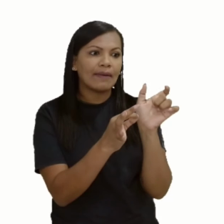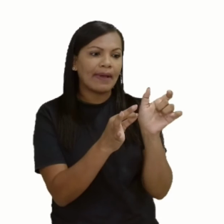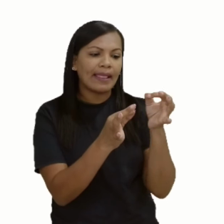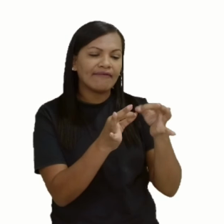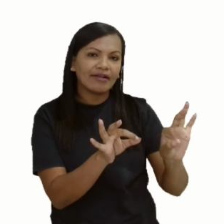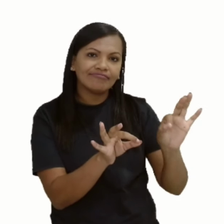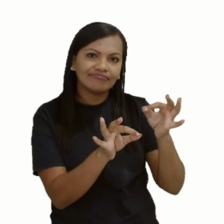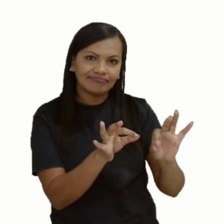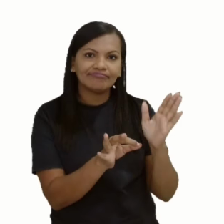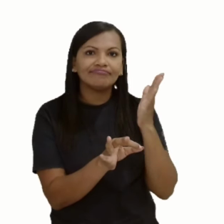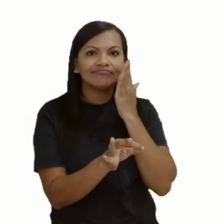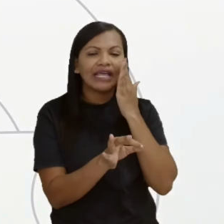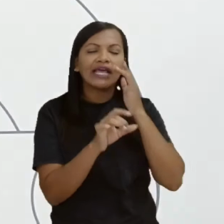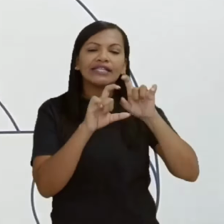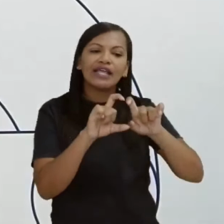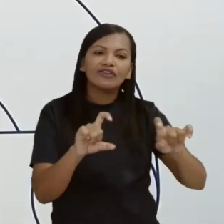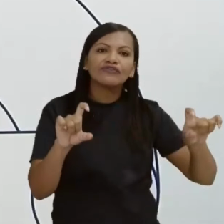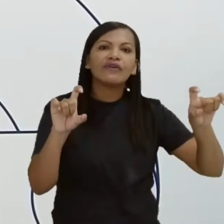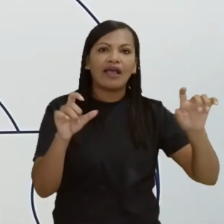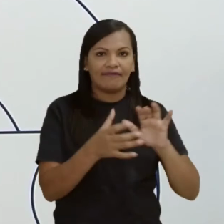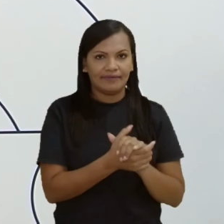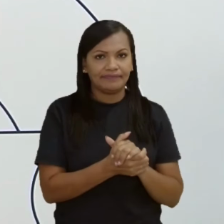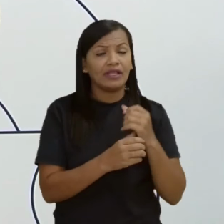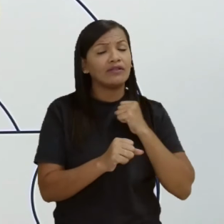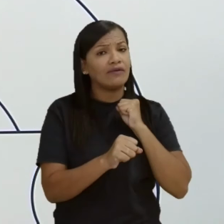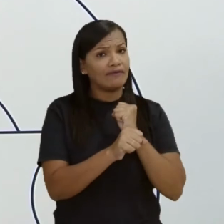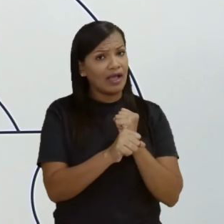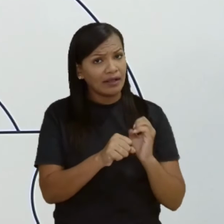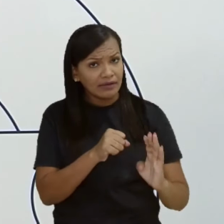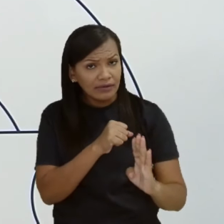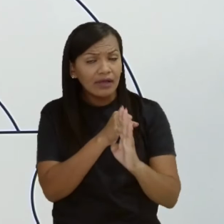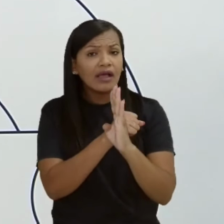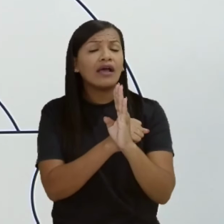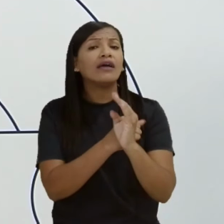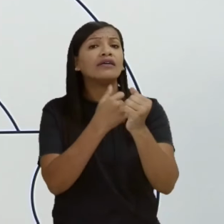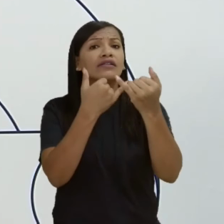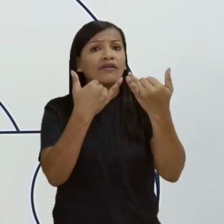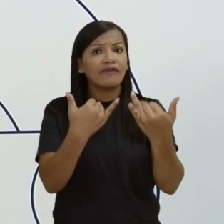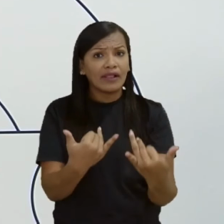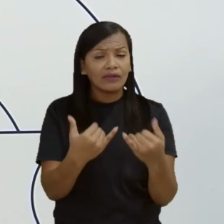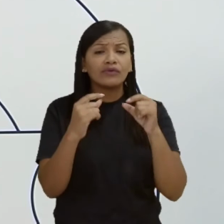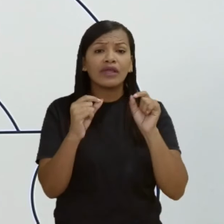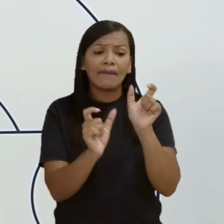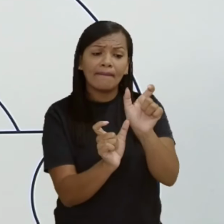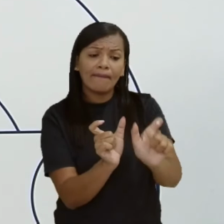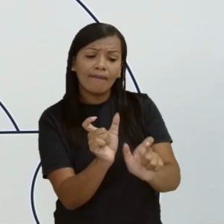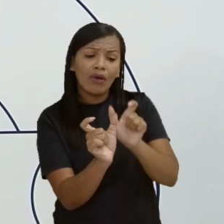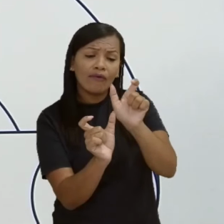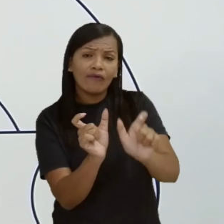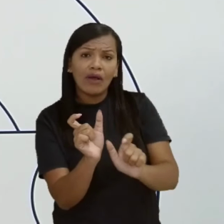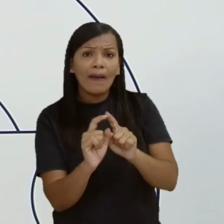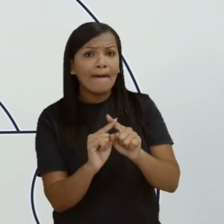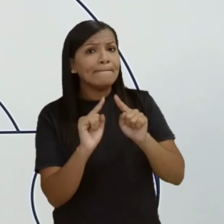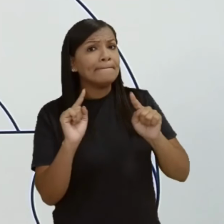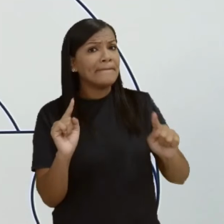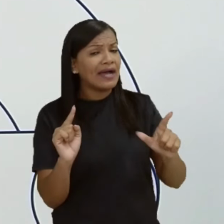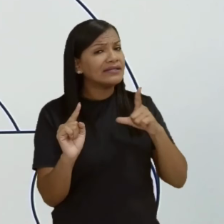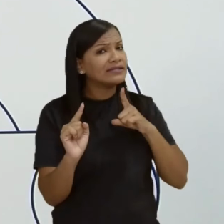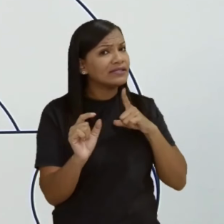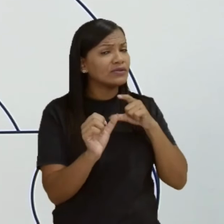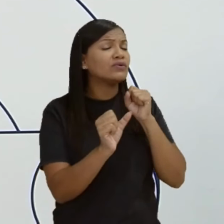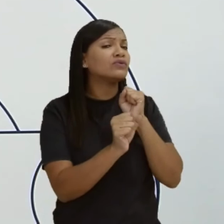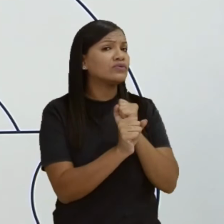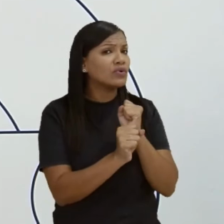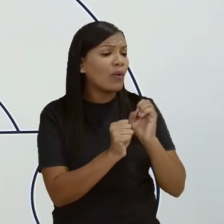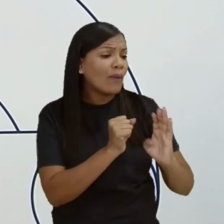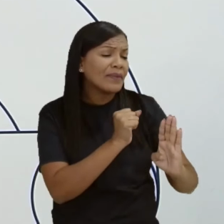um substantivo, quando eu falo substantivo, eu estou falando de morfologia. Mas se esse